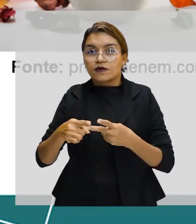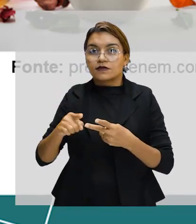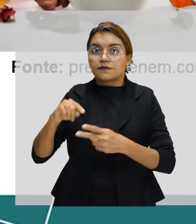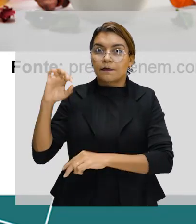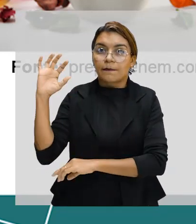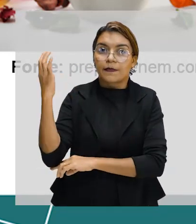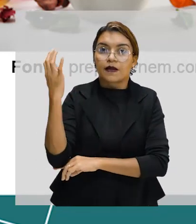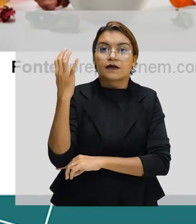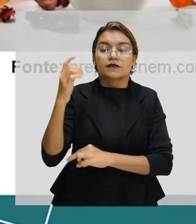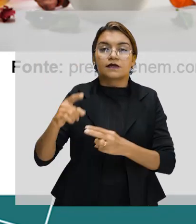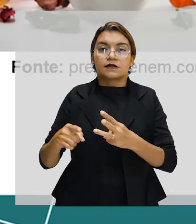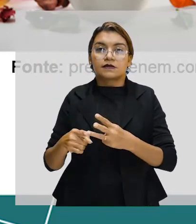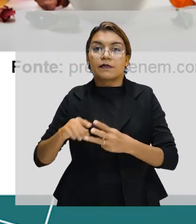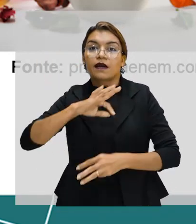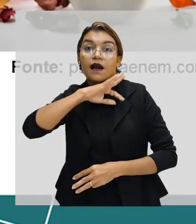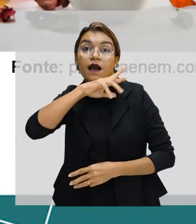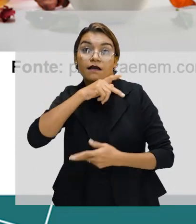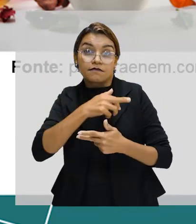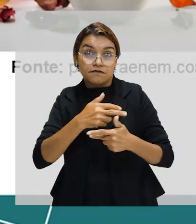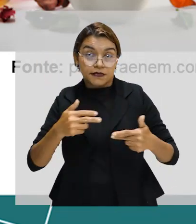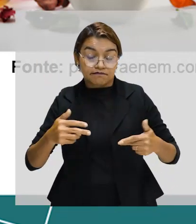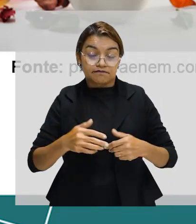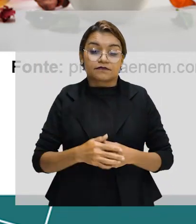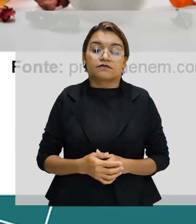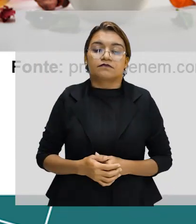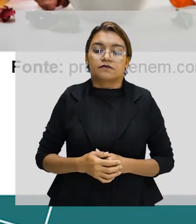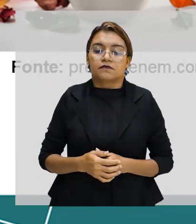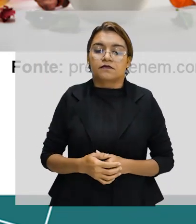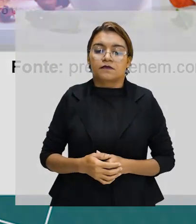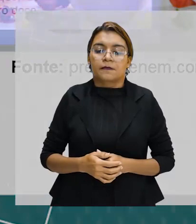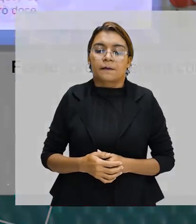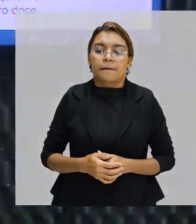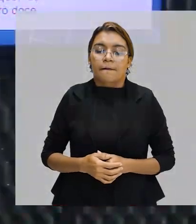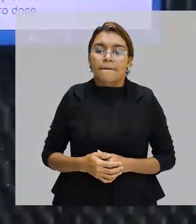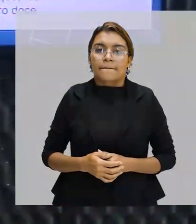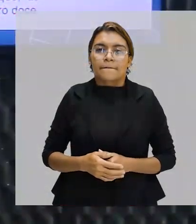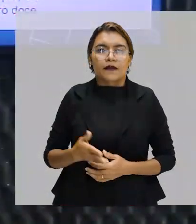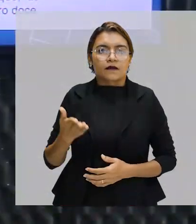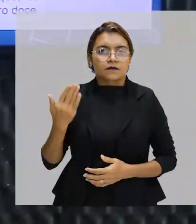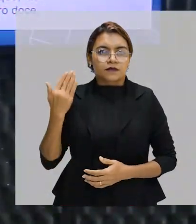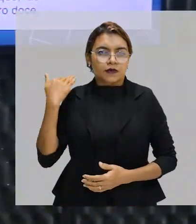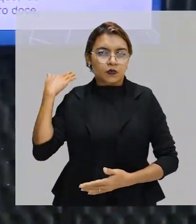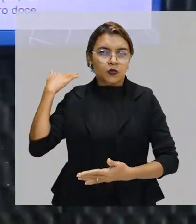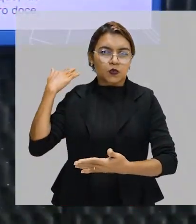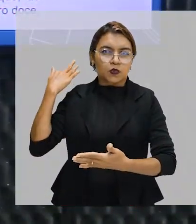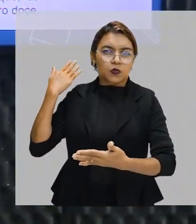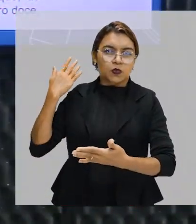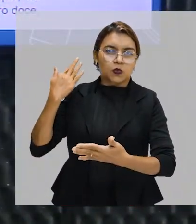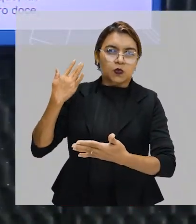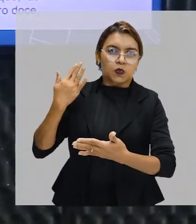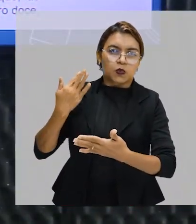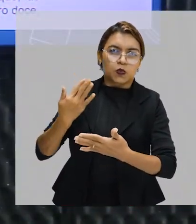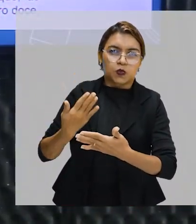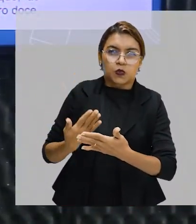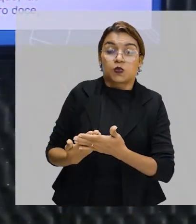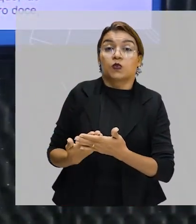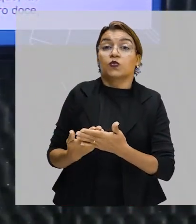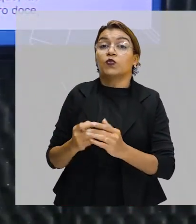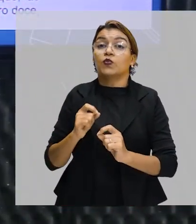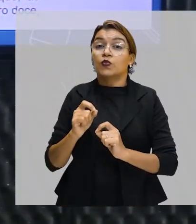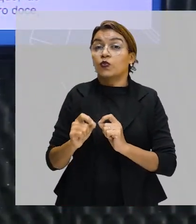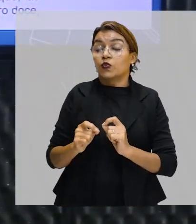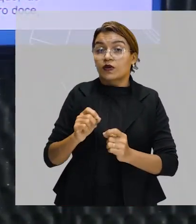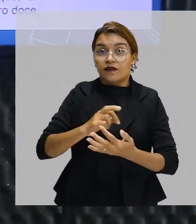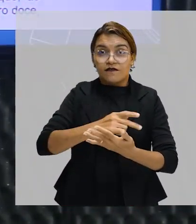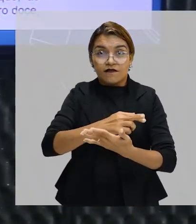plantas e animais. Então, se percebeu, né, ao longo da história que